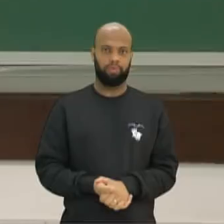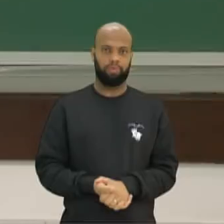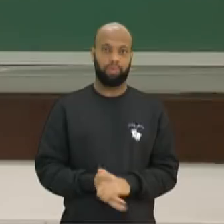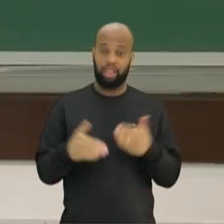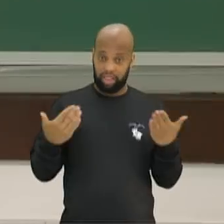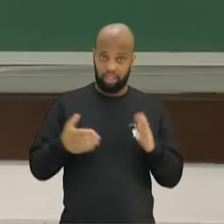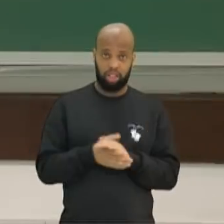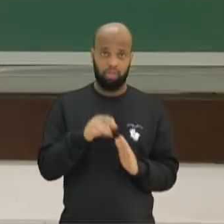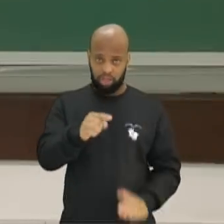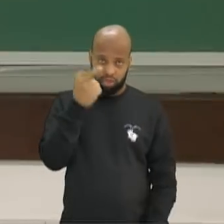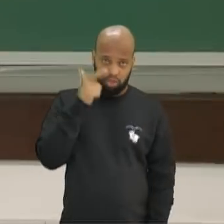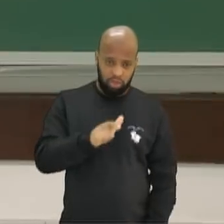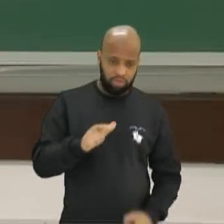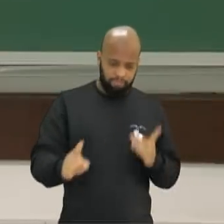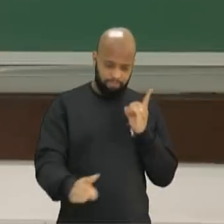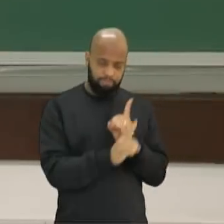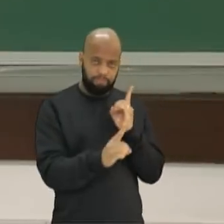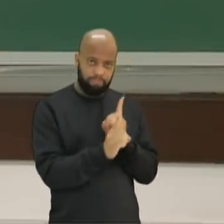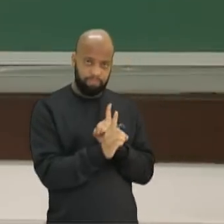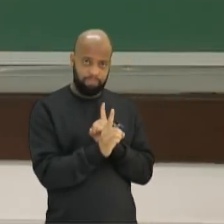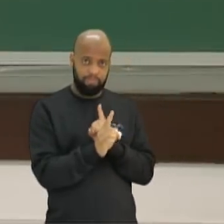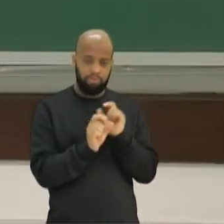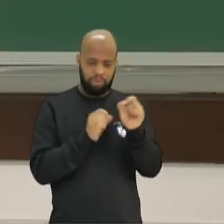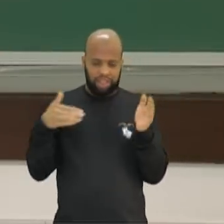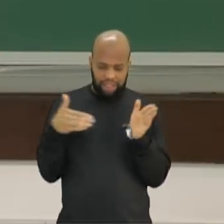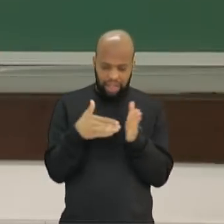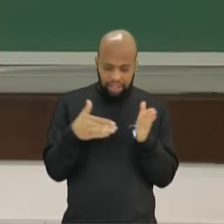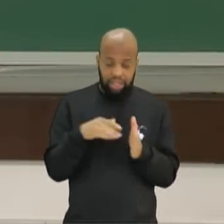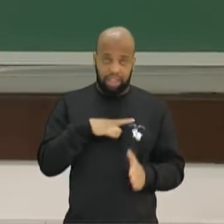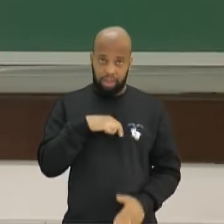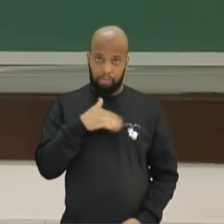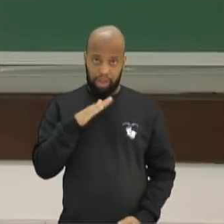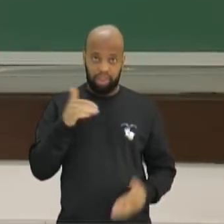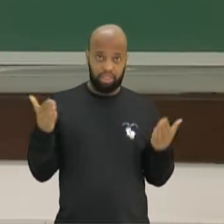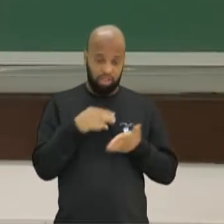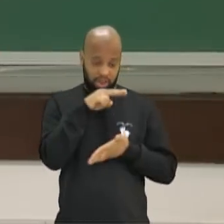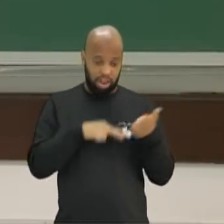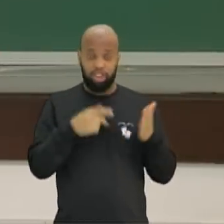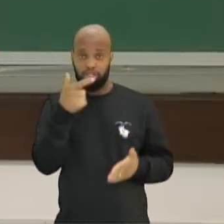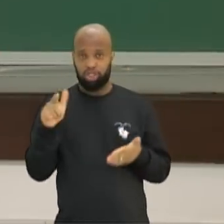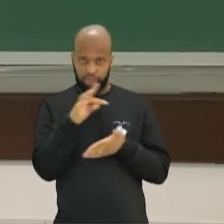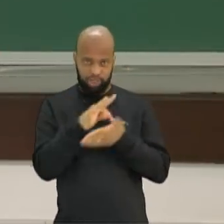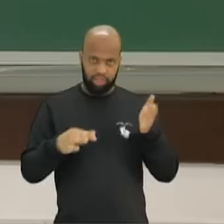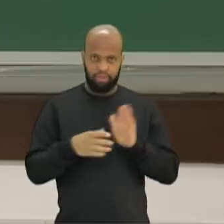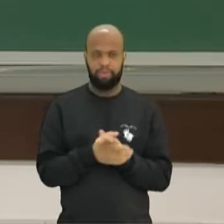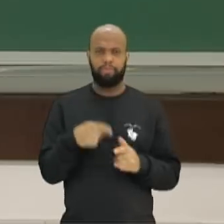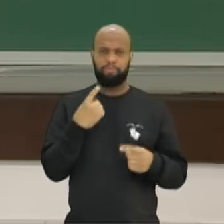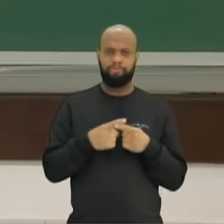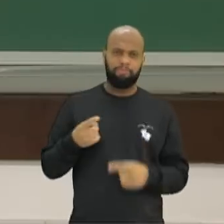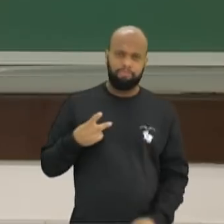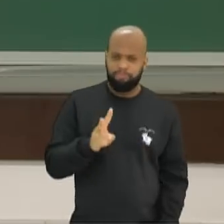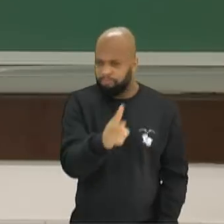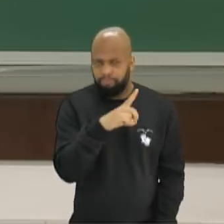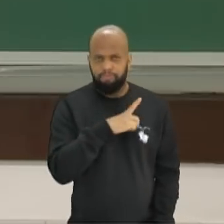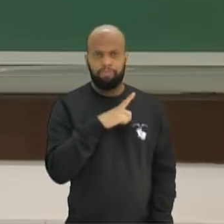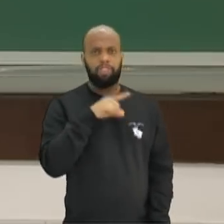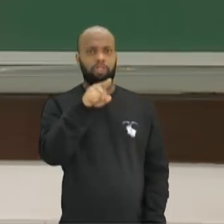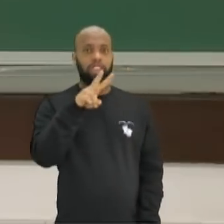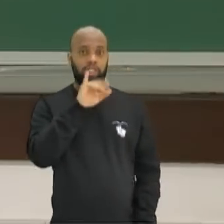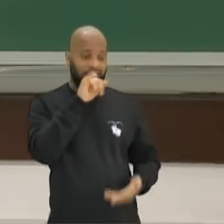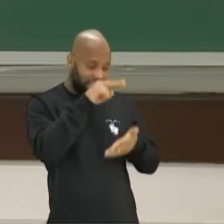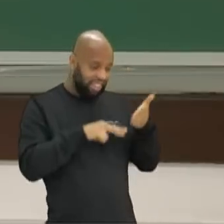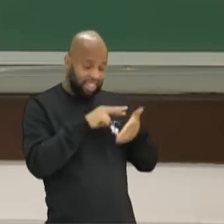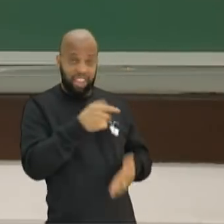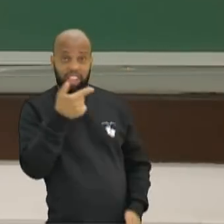Então, conseguiram localizar essa restrição maior? Vamos reler o trecho? Porque Lembre-se, toda vez que aparecer para vocês